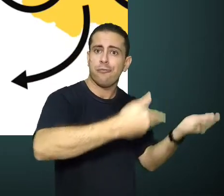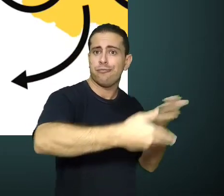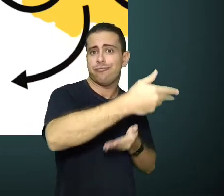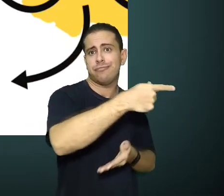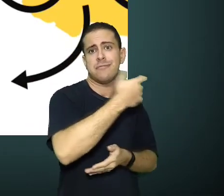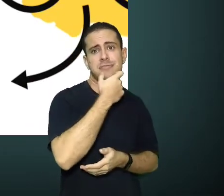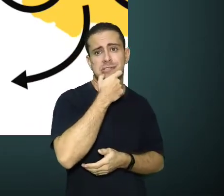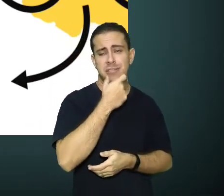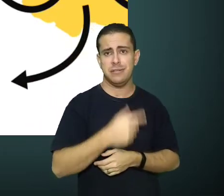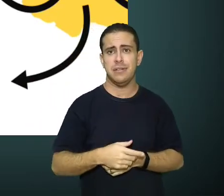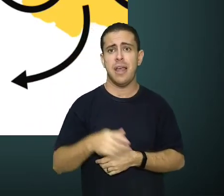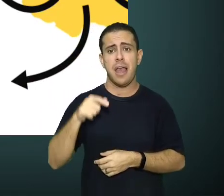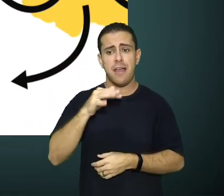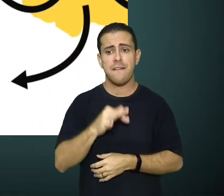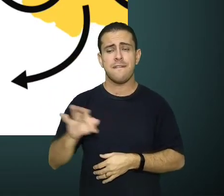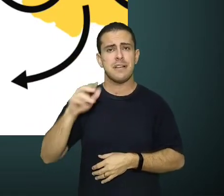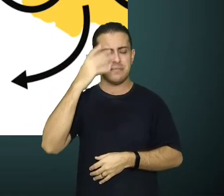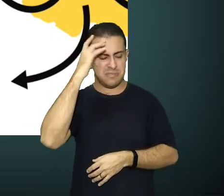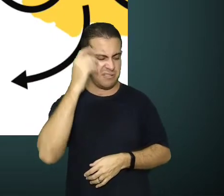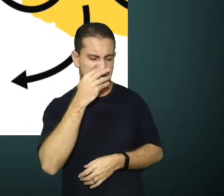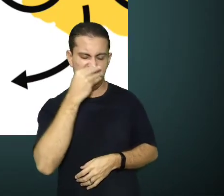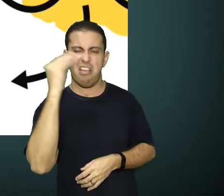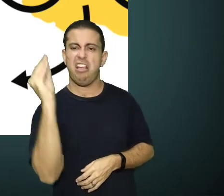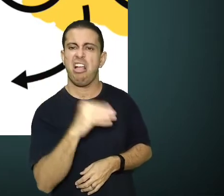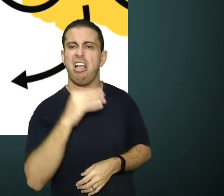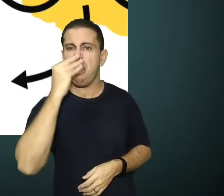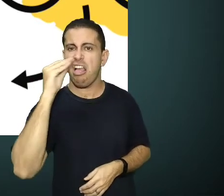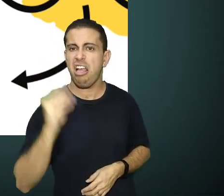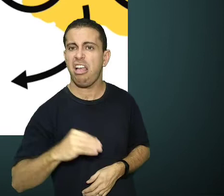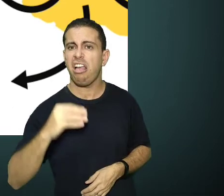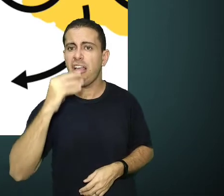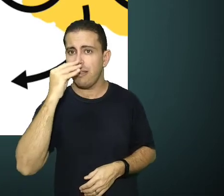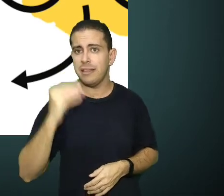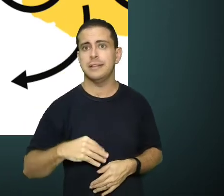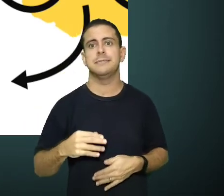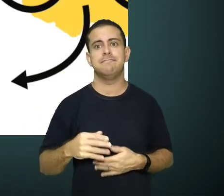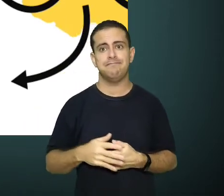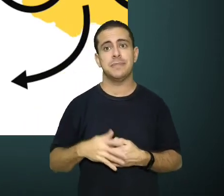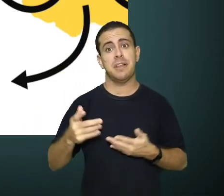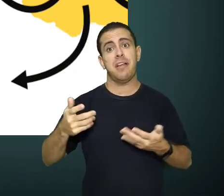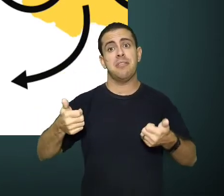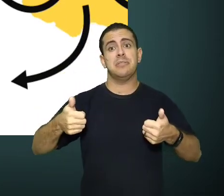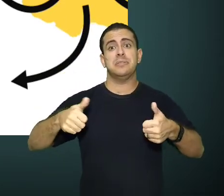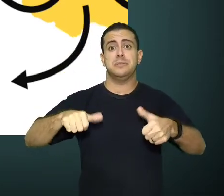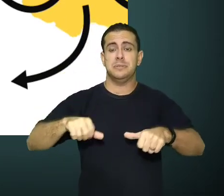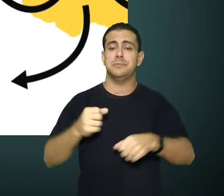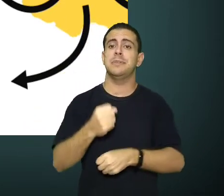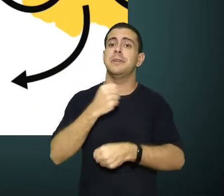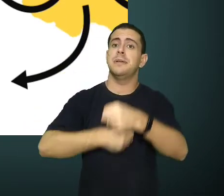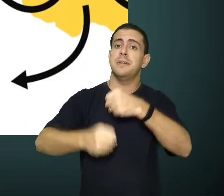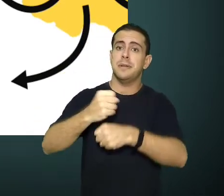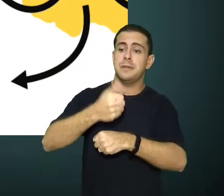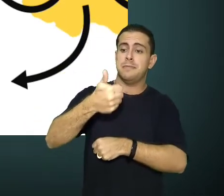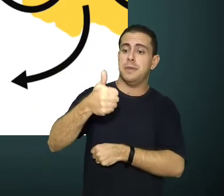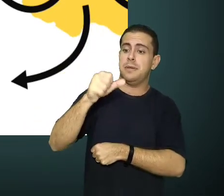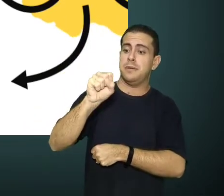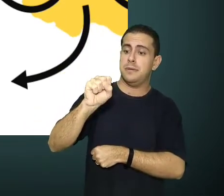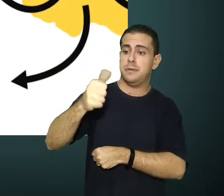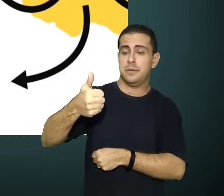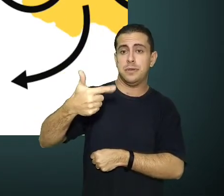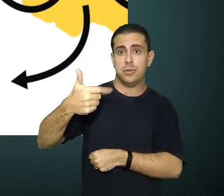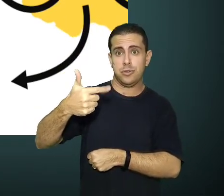grande potência começou a ficar fragilizada. E o caminho para a derrota napoleônica se abriu. Em